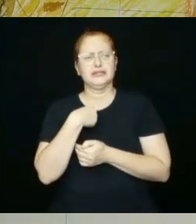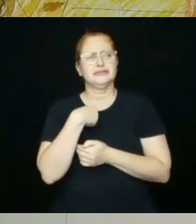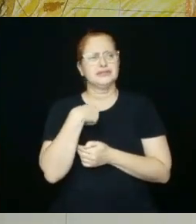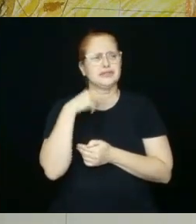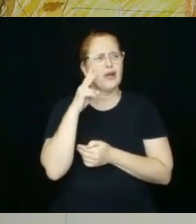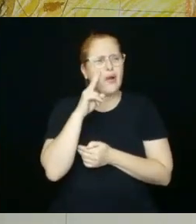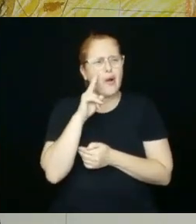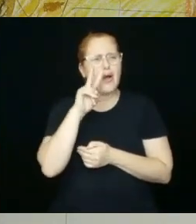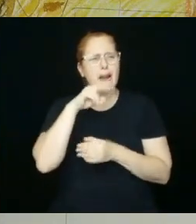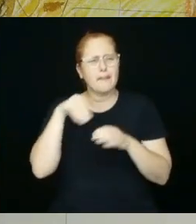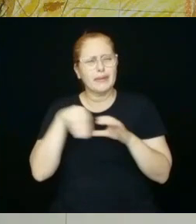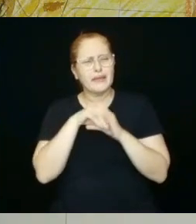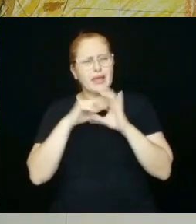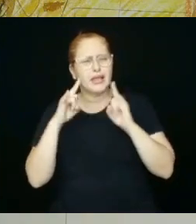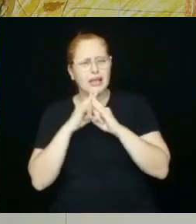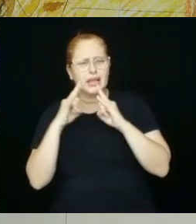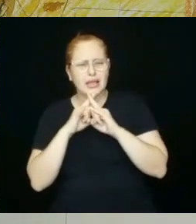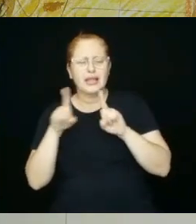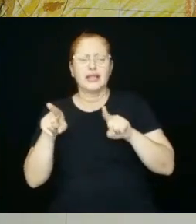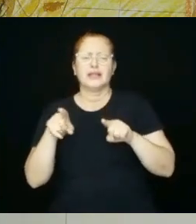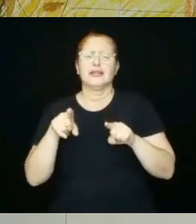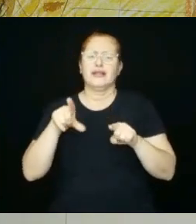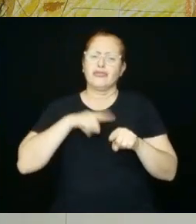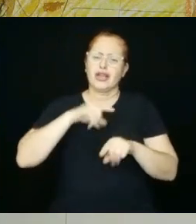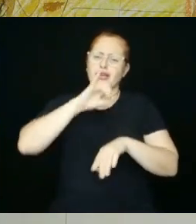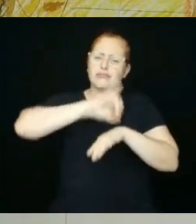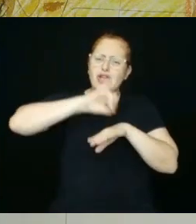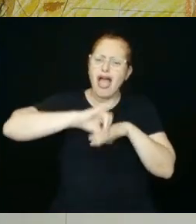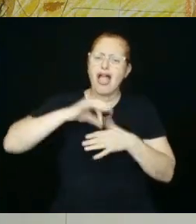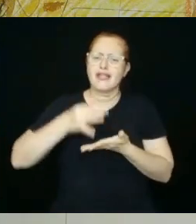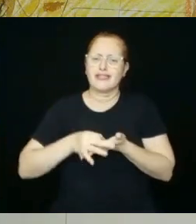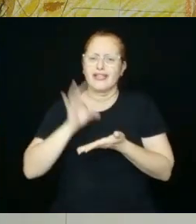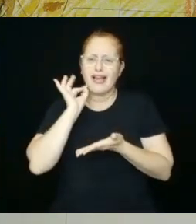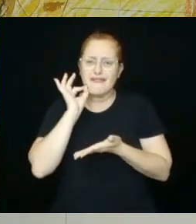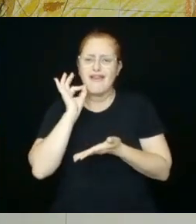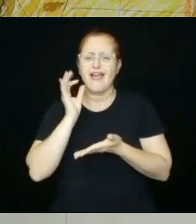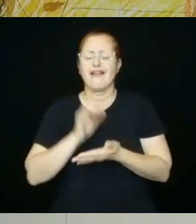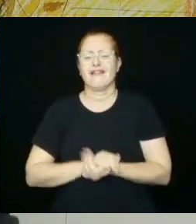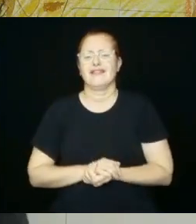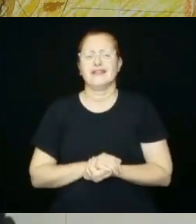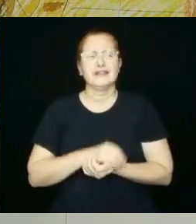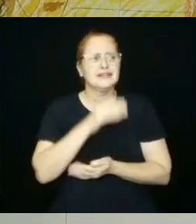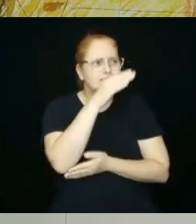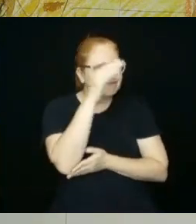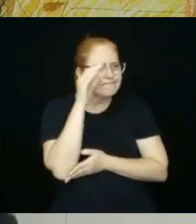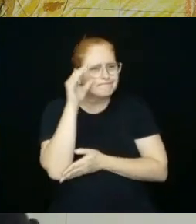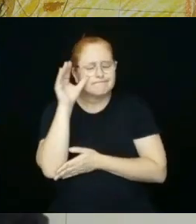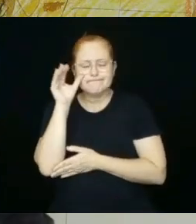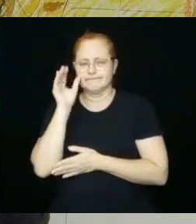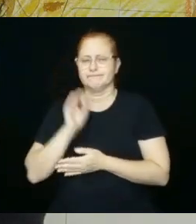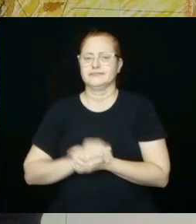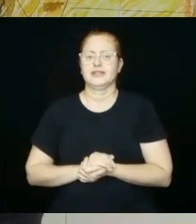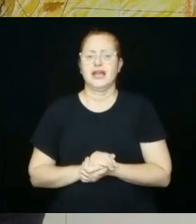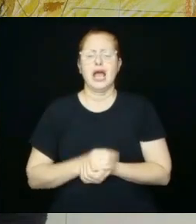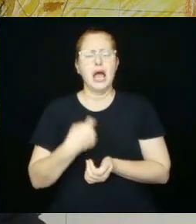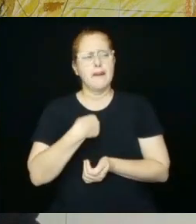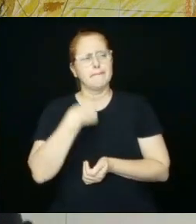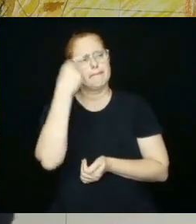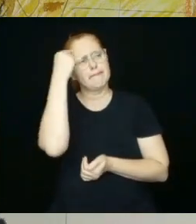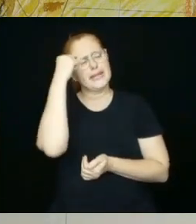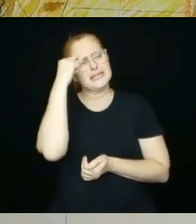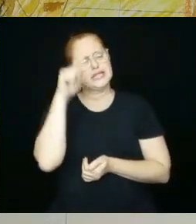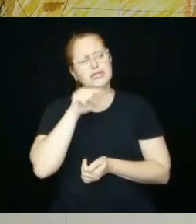também, objetos aqui do café, coisas que estão me rodeando, assim. Sim. Agora eu pensei,